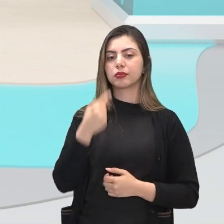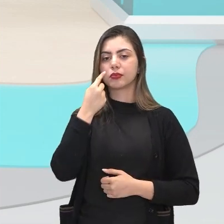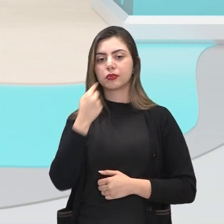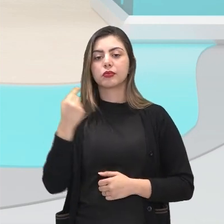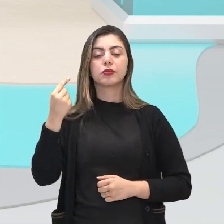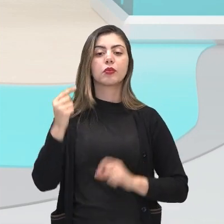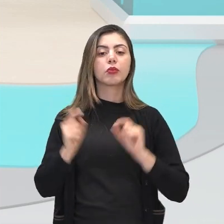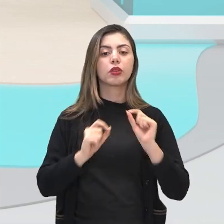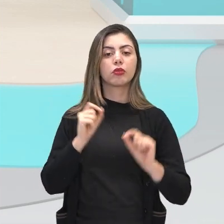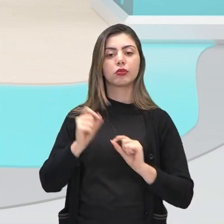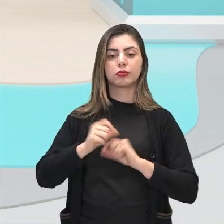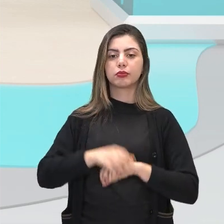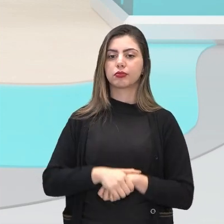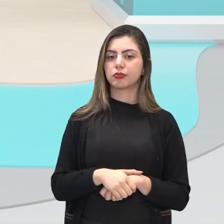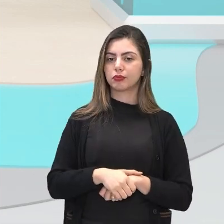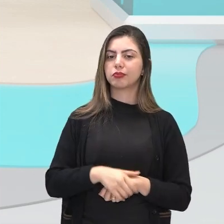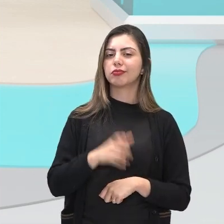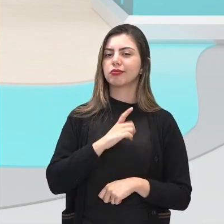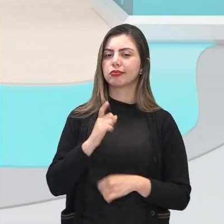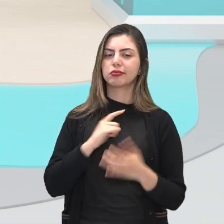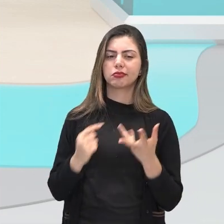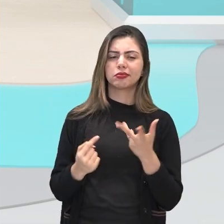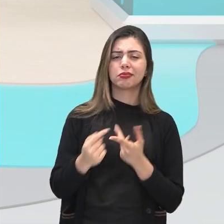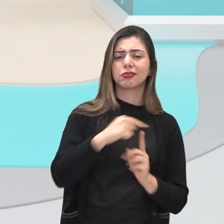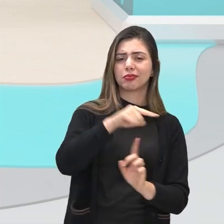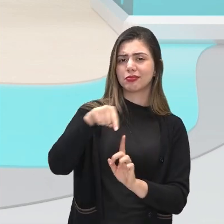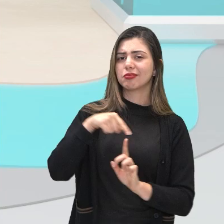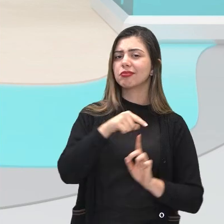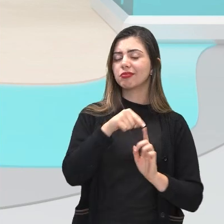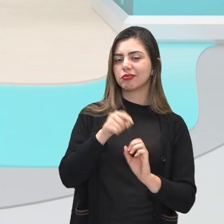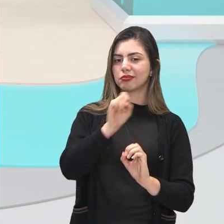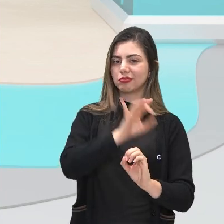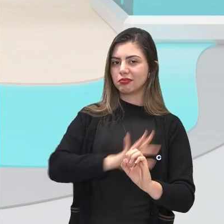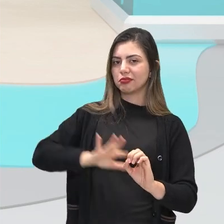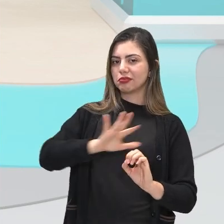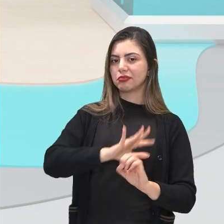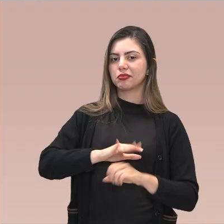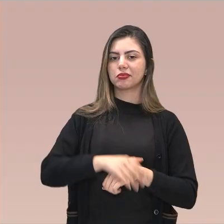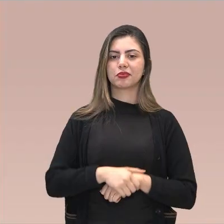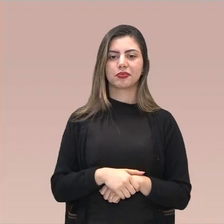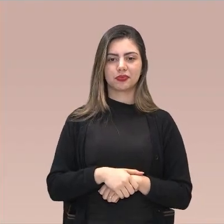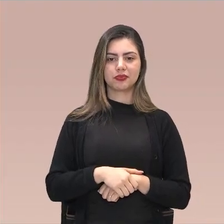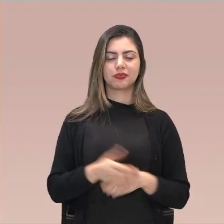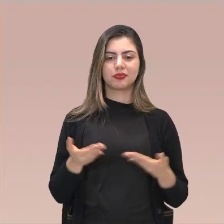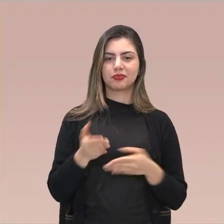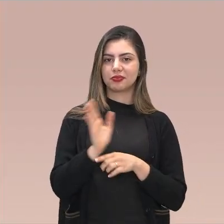também que temos vários tipos de sombra. Vejam o vídeo.